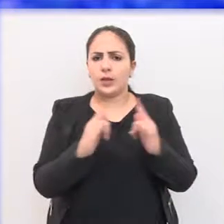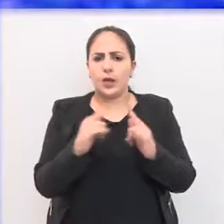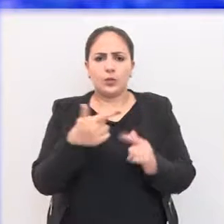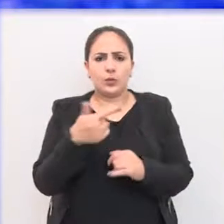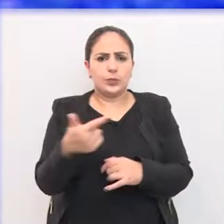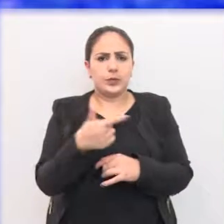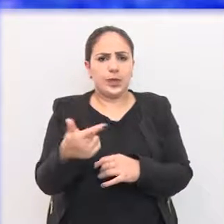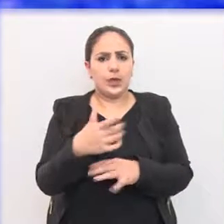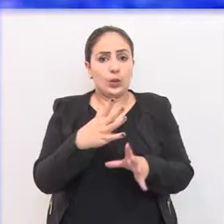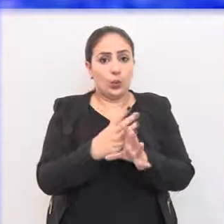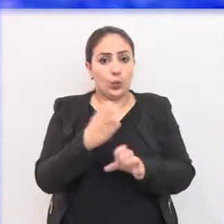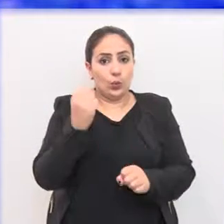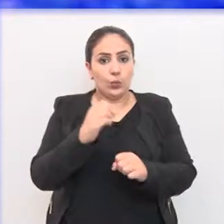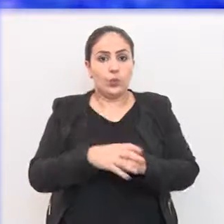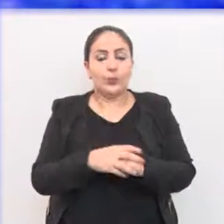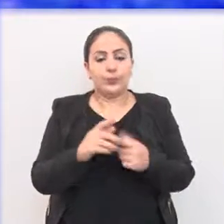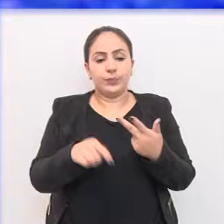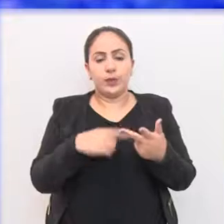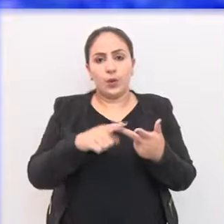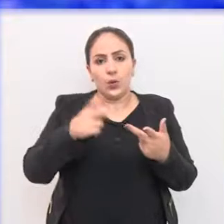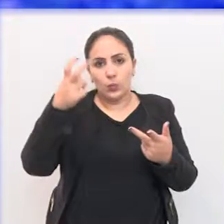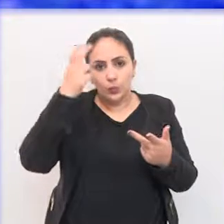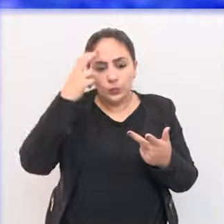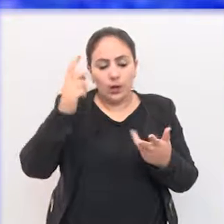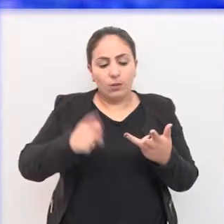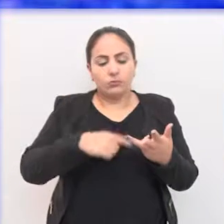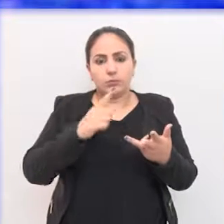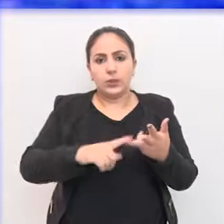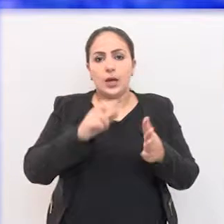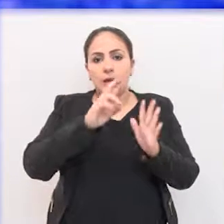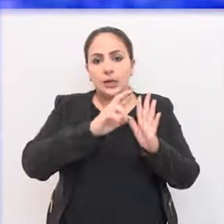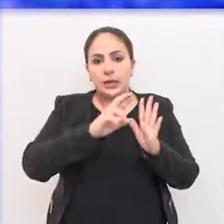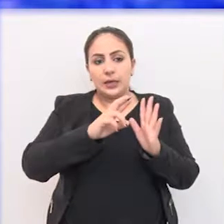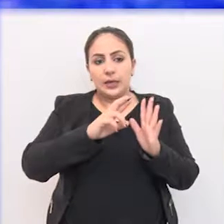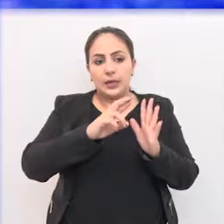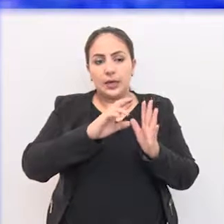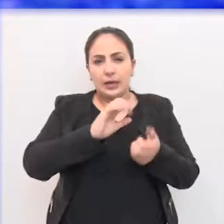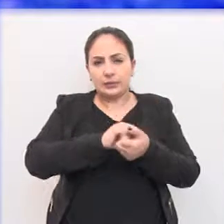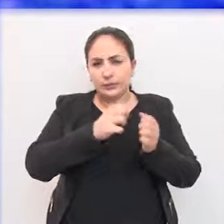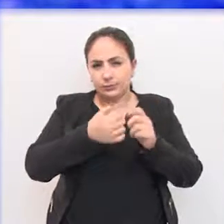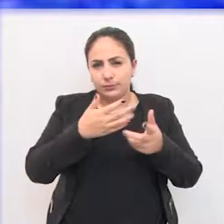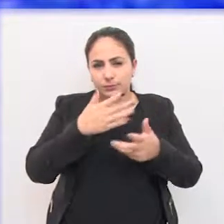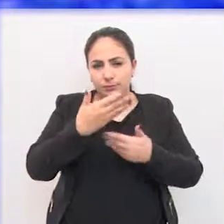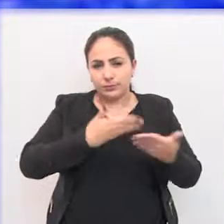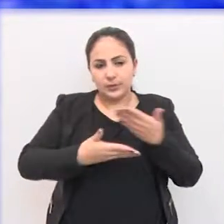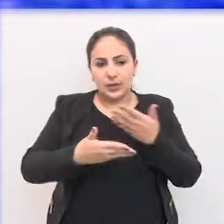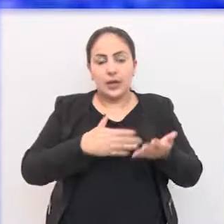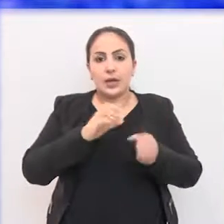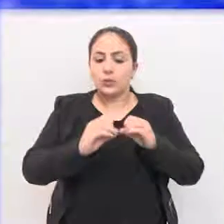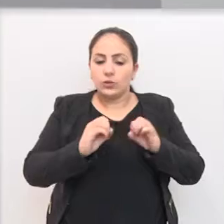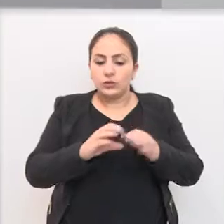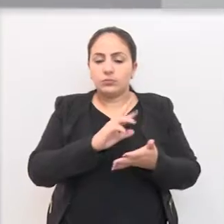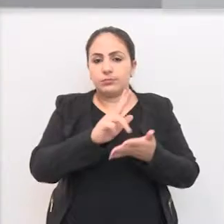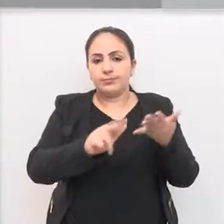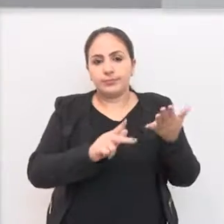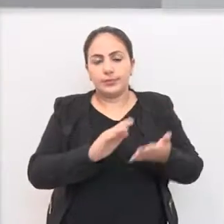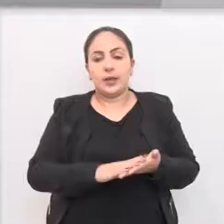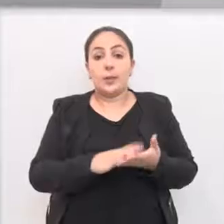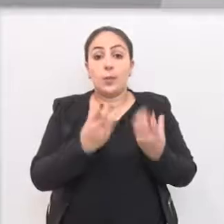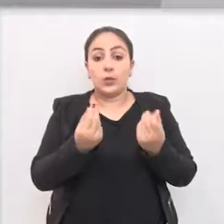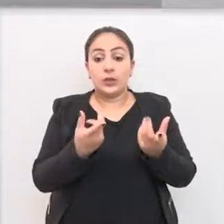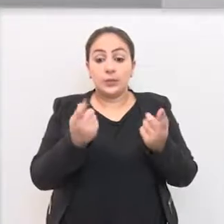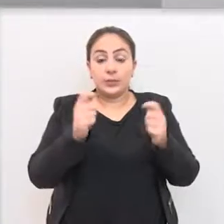entidades sem fins lucrativos, culturais, recreativas, religiosas e educacionais. É uma série